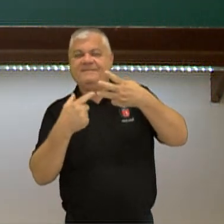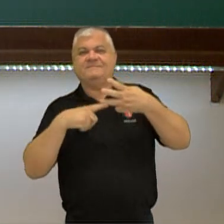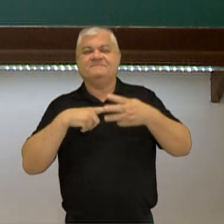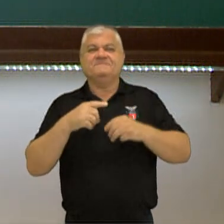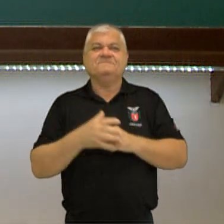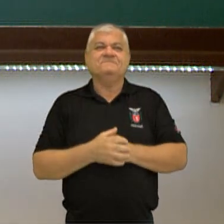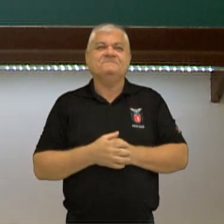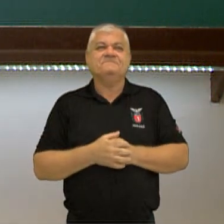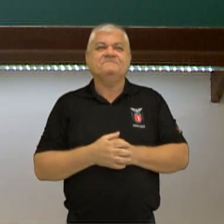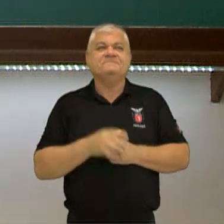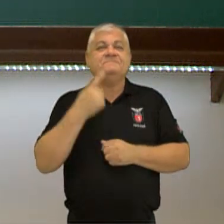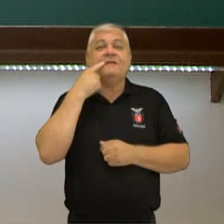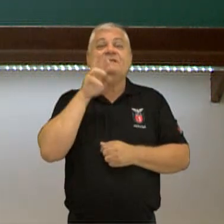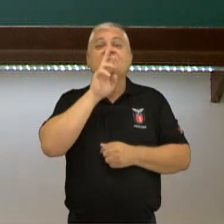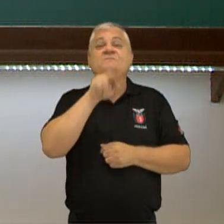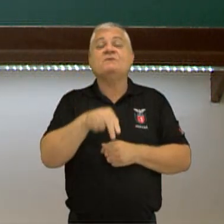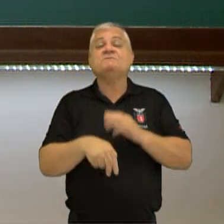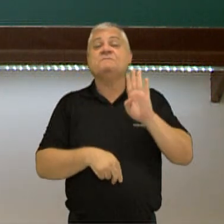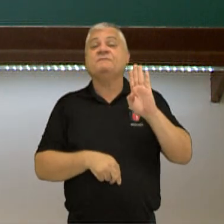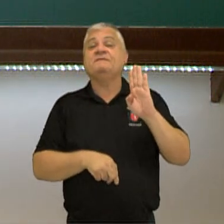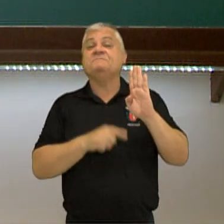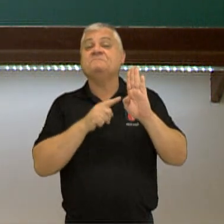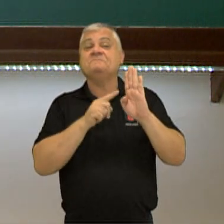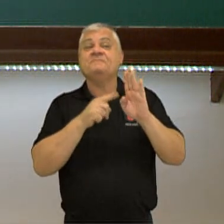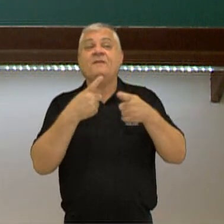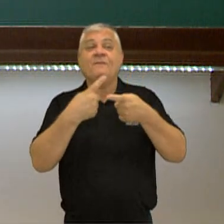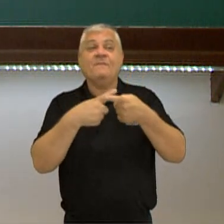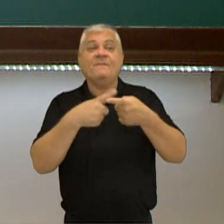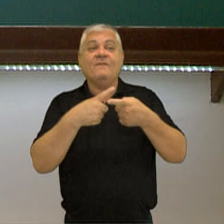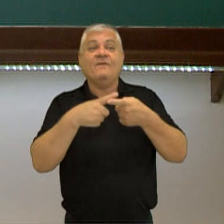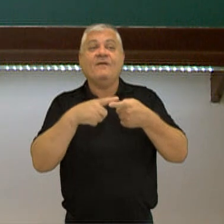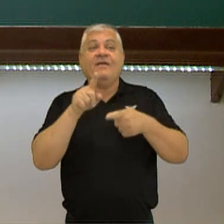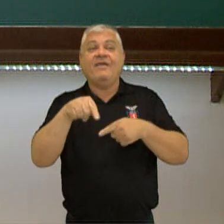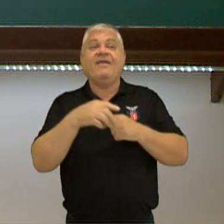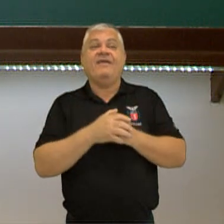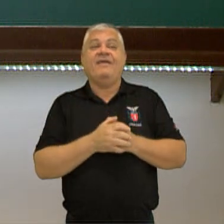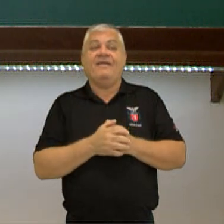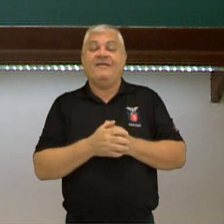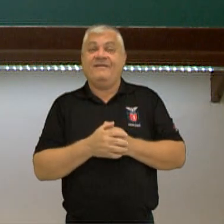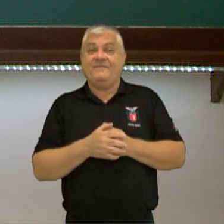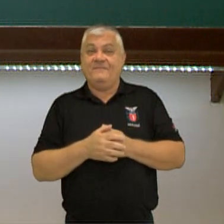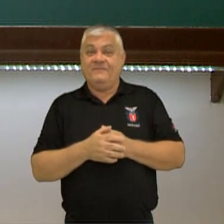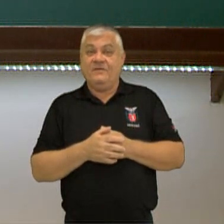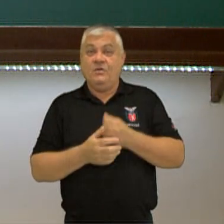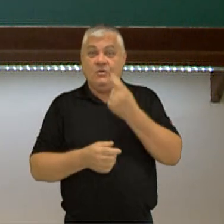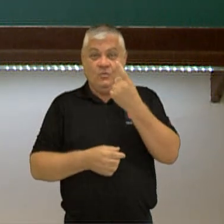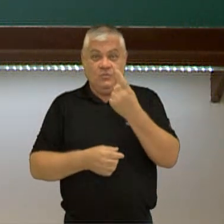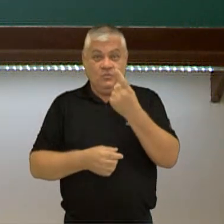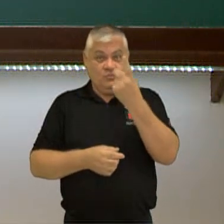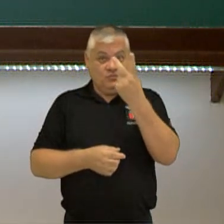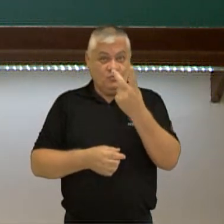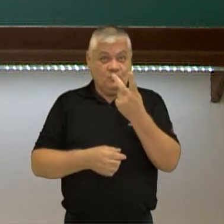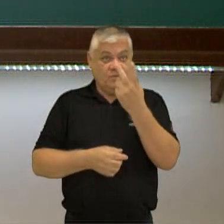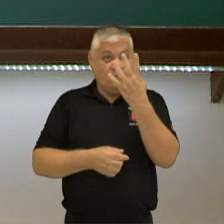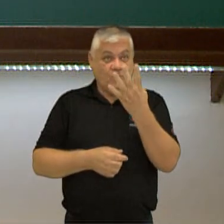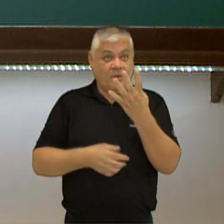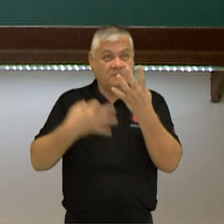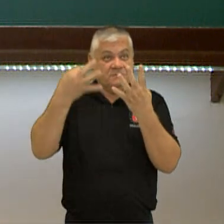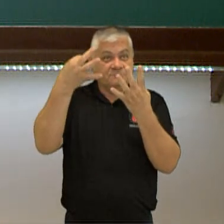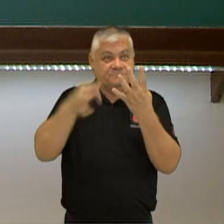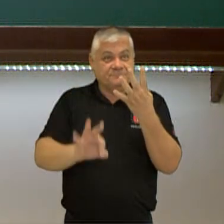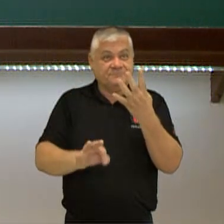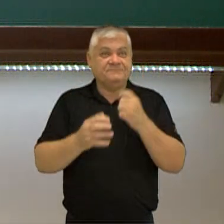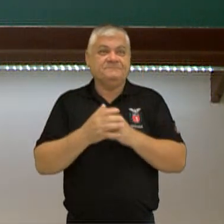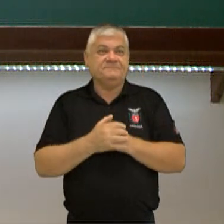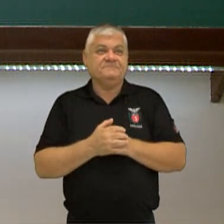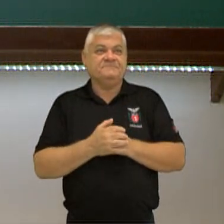ali? A alternativa correta é a seguinte, apenas as afirmativas 1, 2 e 4 são as